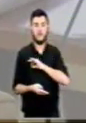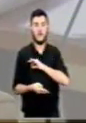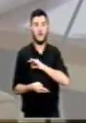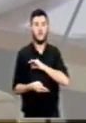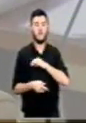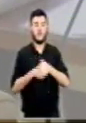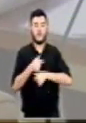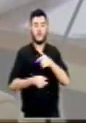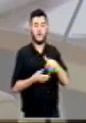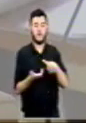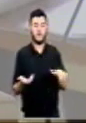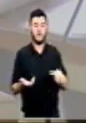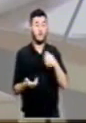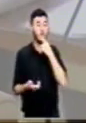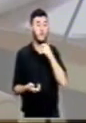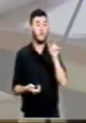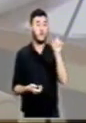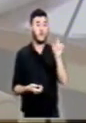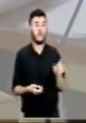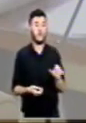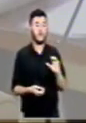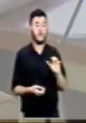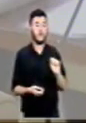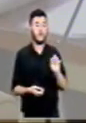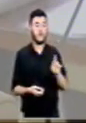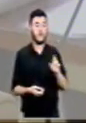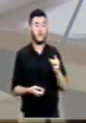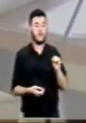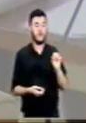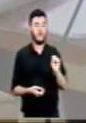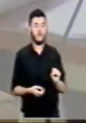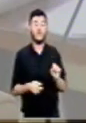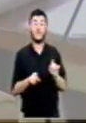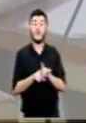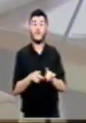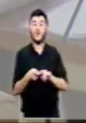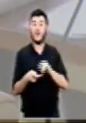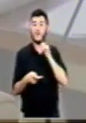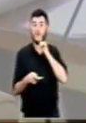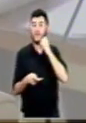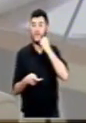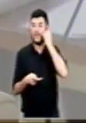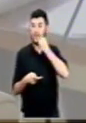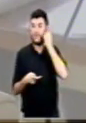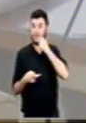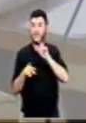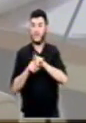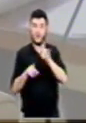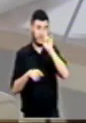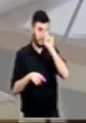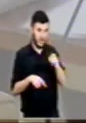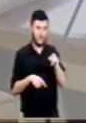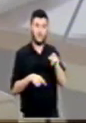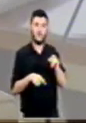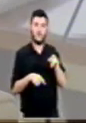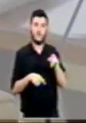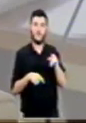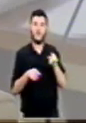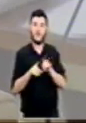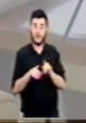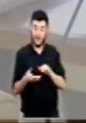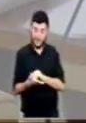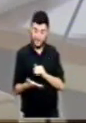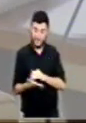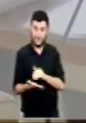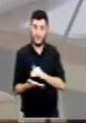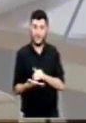Da mesma forma, em relação à senadora da República mencionada, a ordem teria partido de ofício oriundo do seu gabinete. É óbvio que